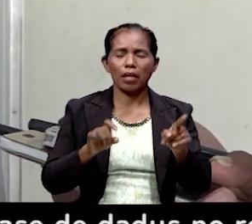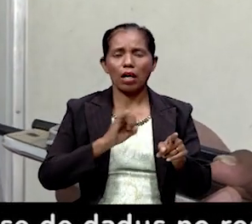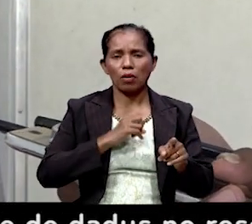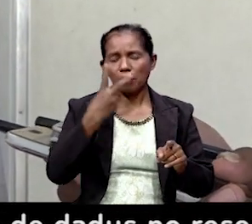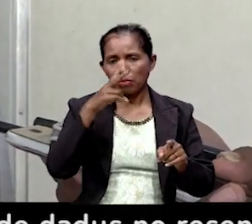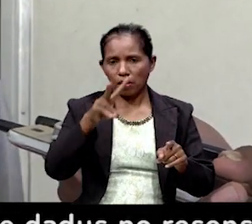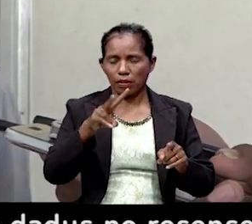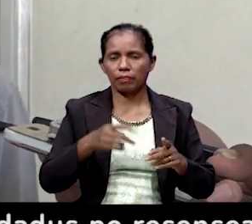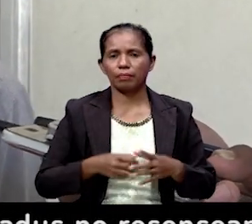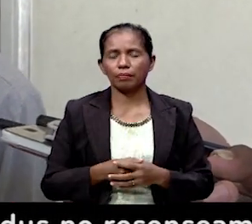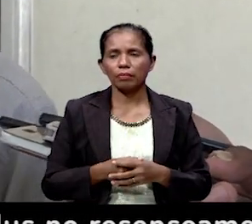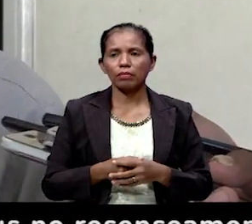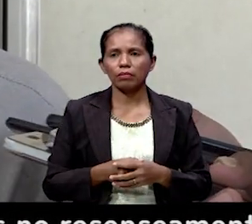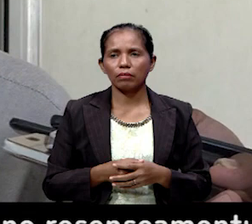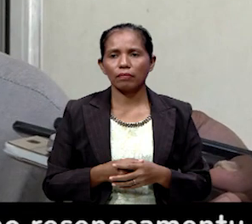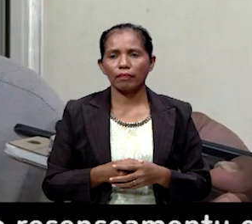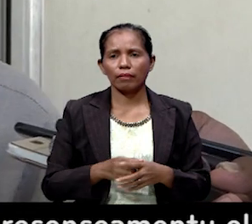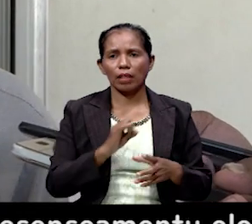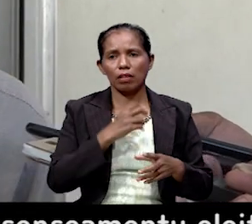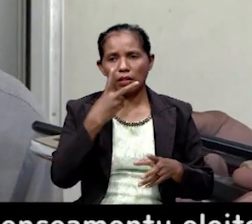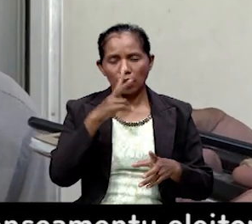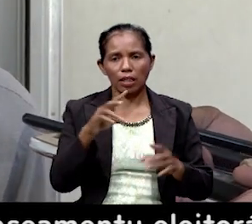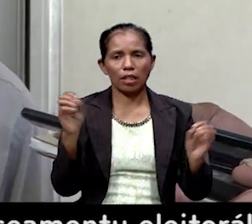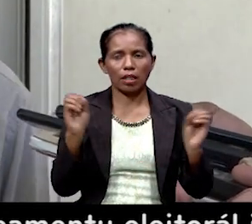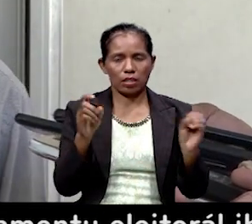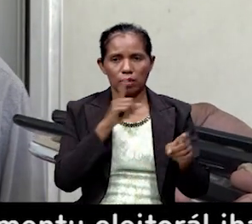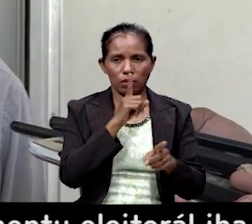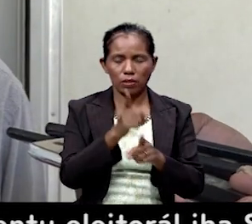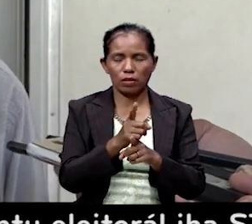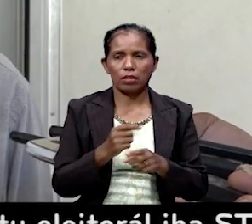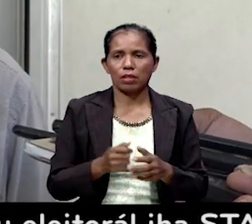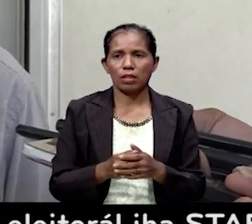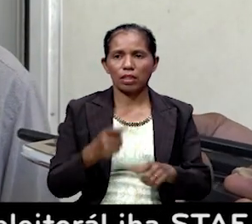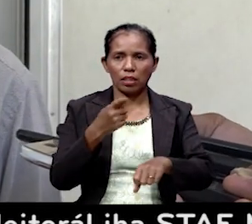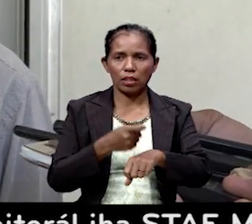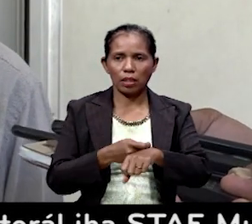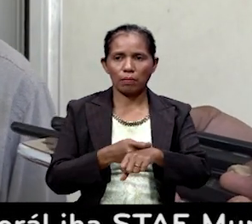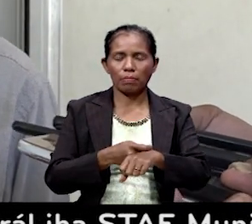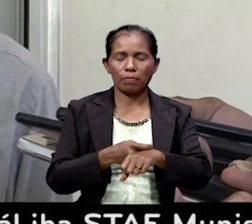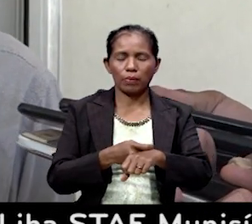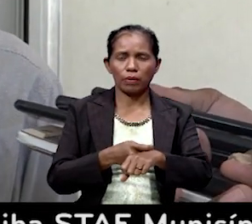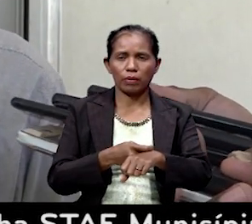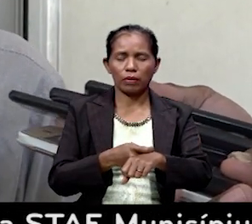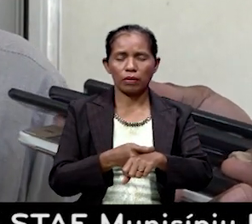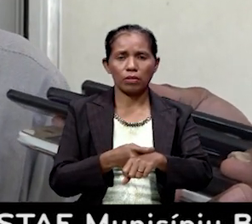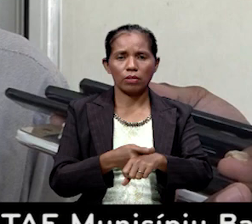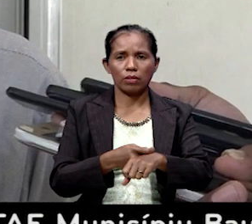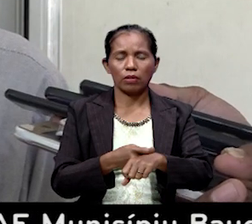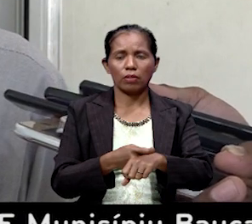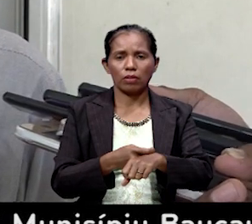regra lamentável de vocês. E a situação da pandemia e da NB